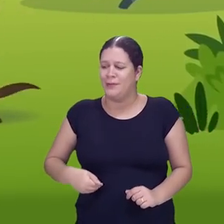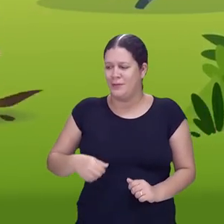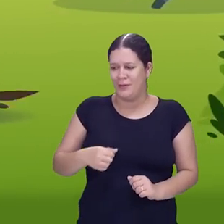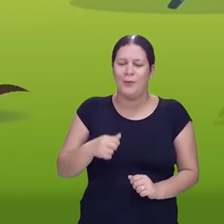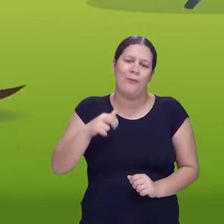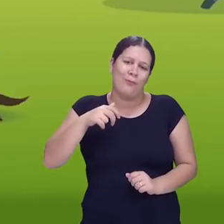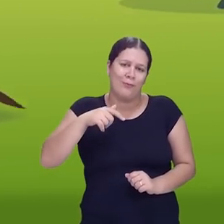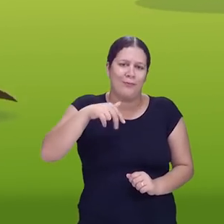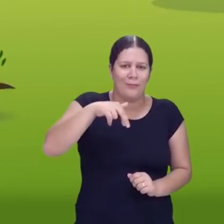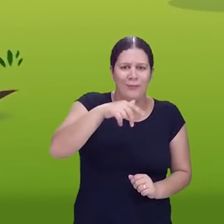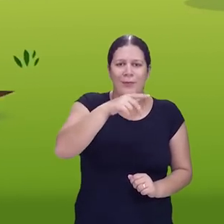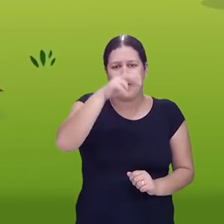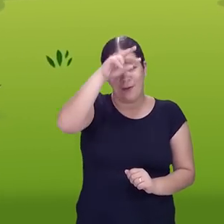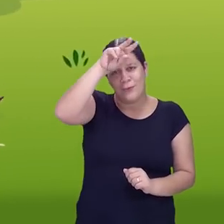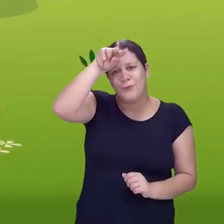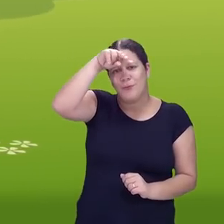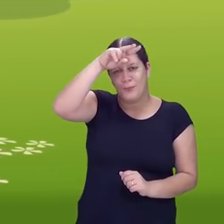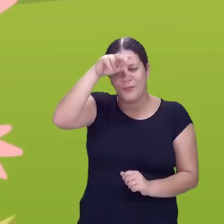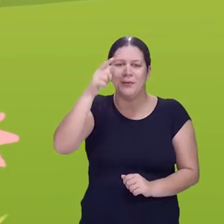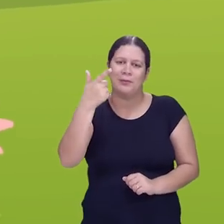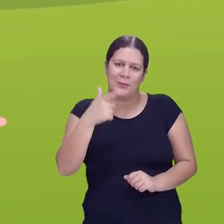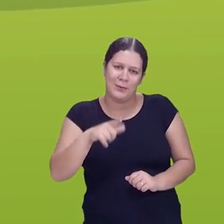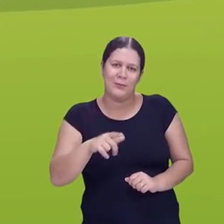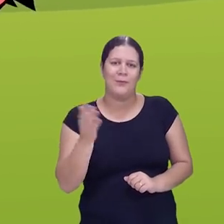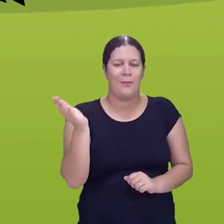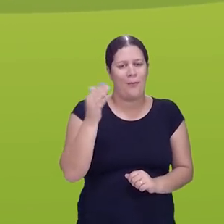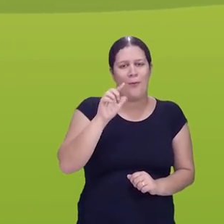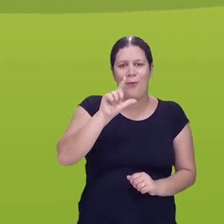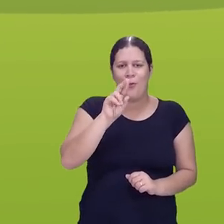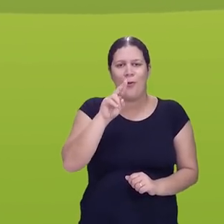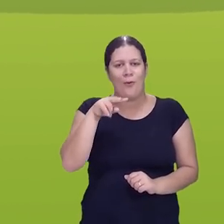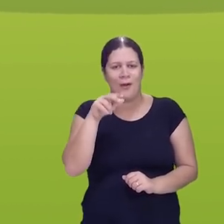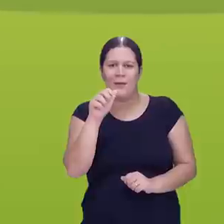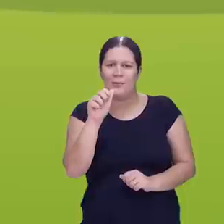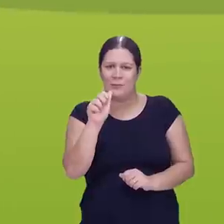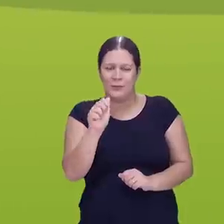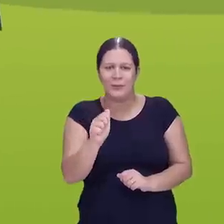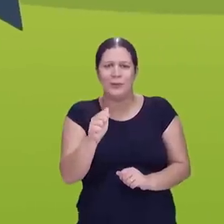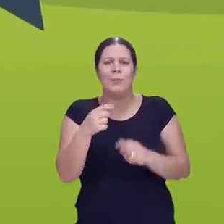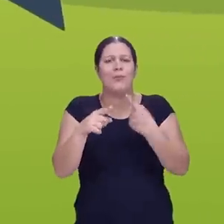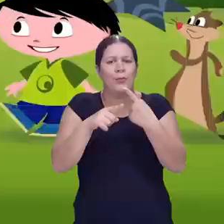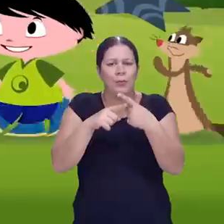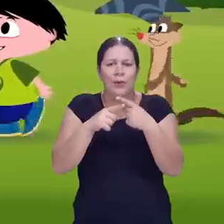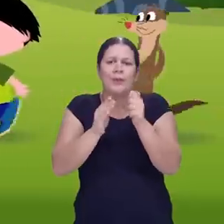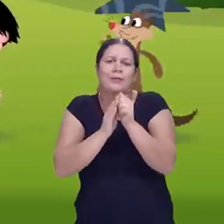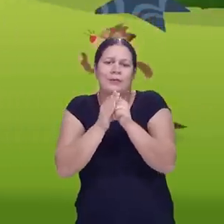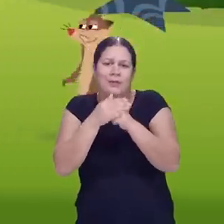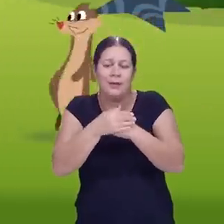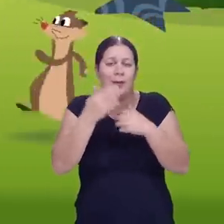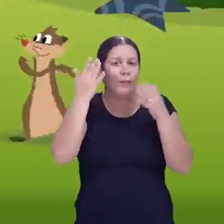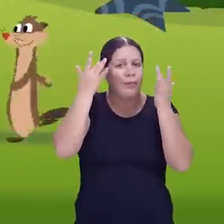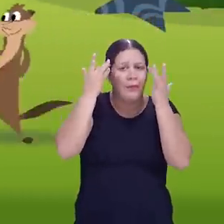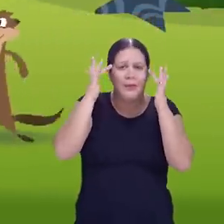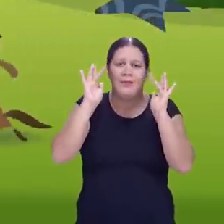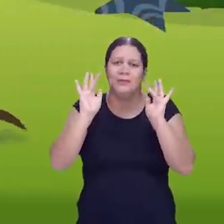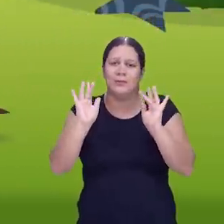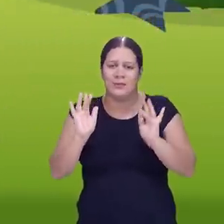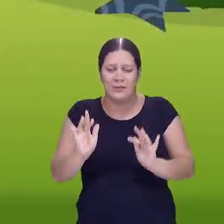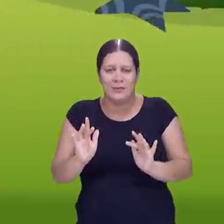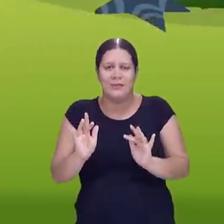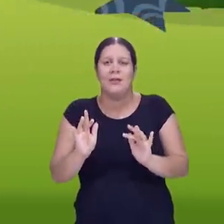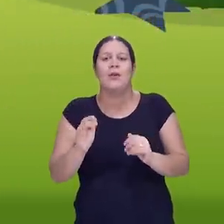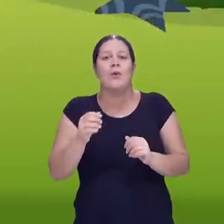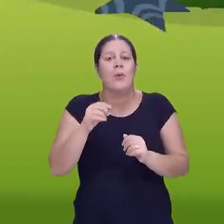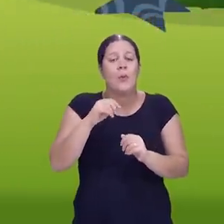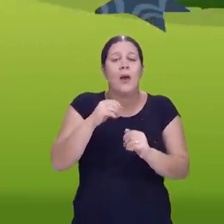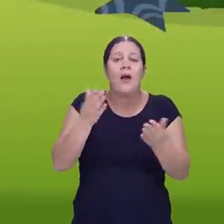uma joaninha? Tem um monte delas por aqui. Luna, sabe se as joaninhas se camuflam? Eu não sei. Só se a